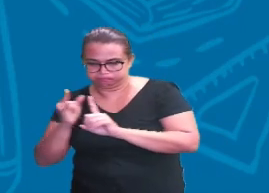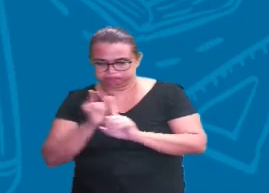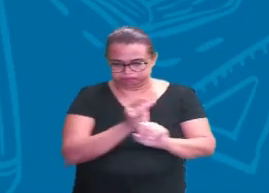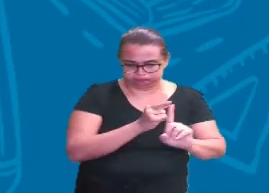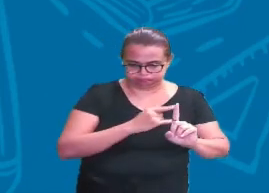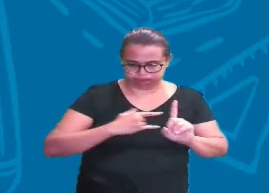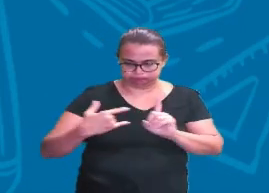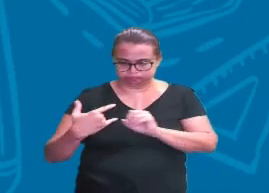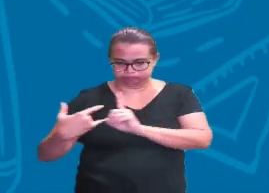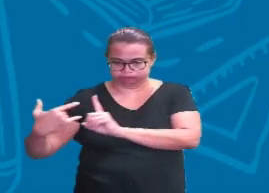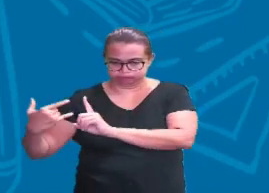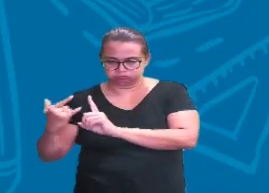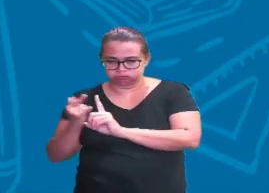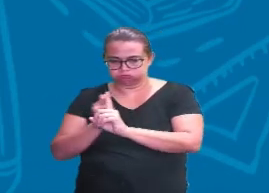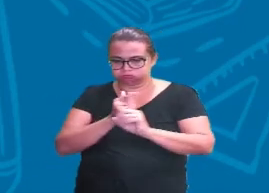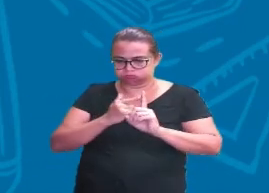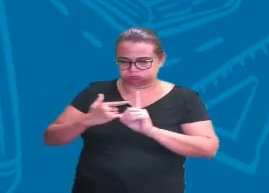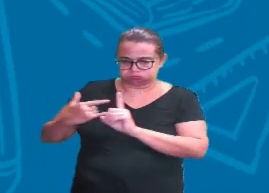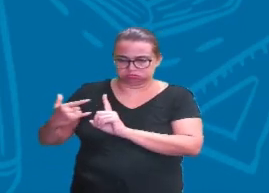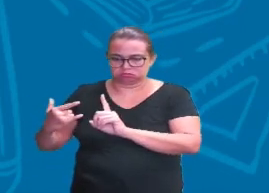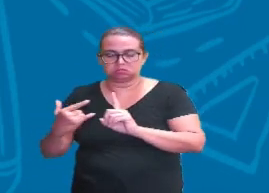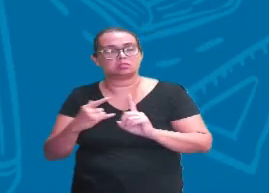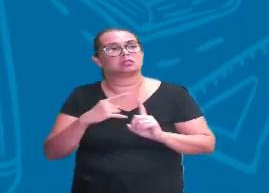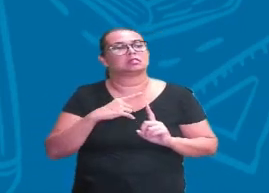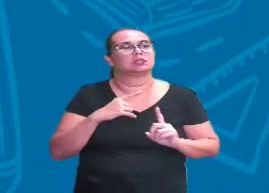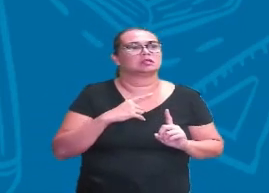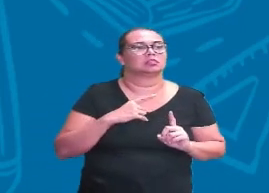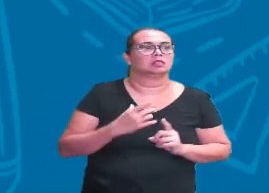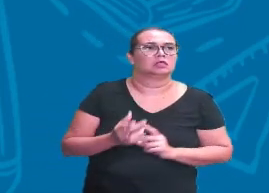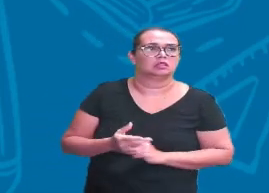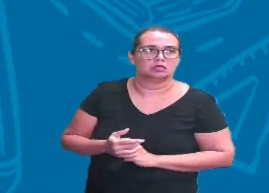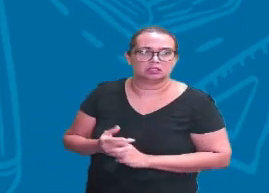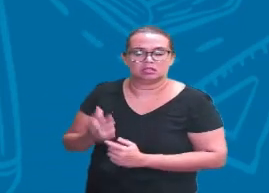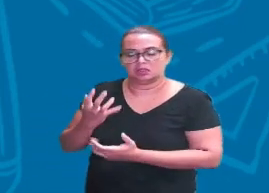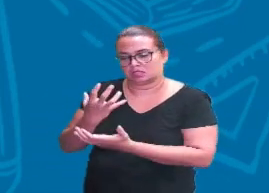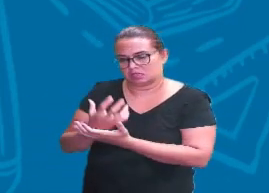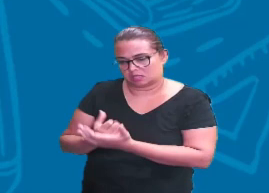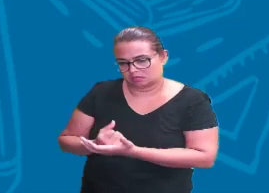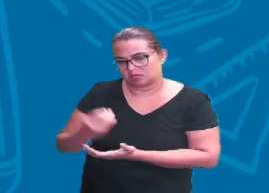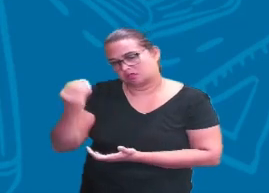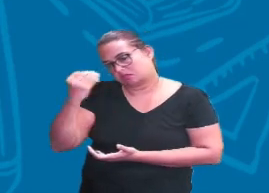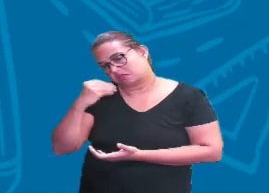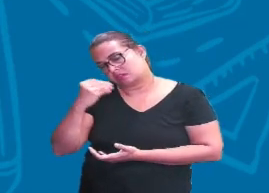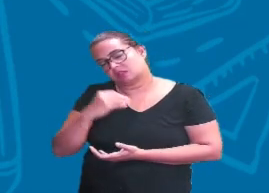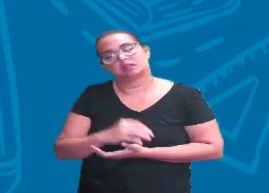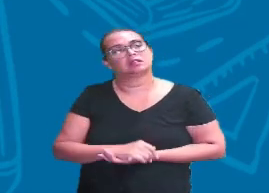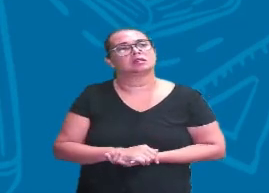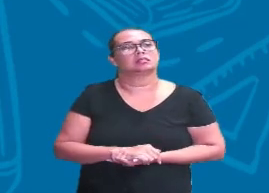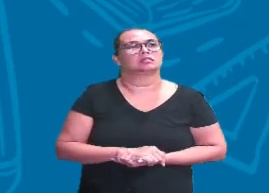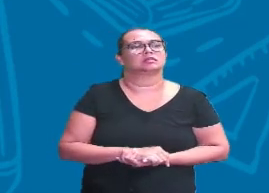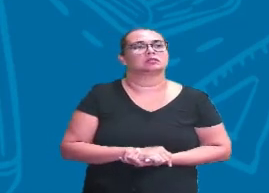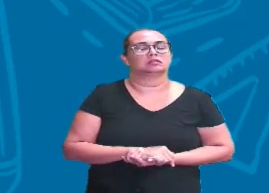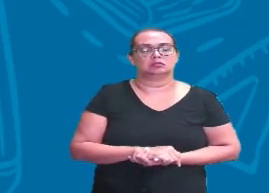força gravitacional é a força mais fraca das quatro, é a força mais fraca, tá bom?